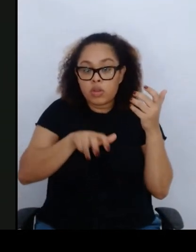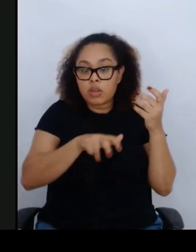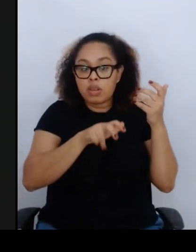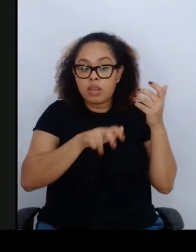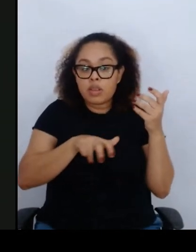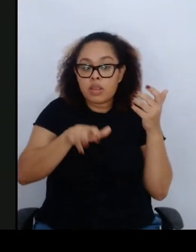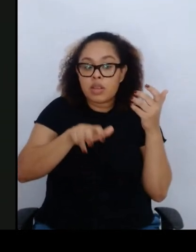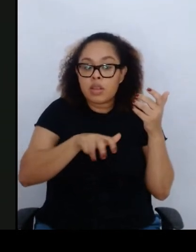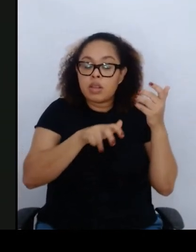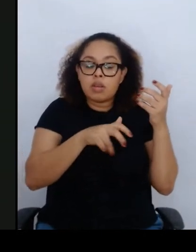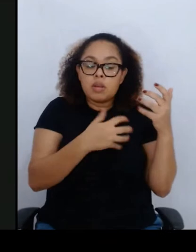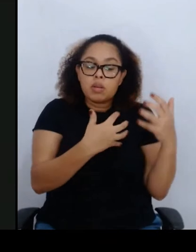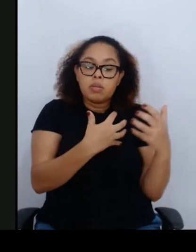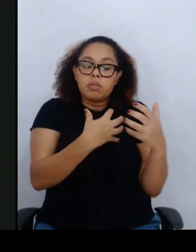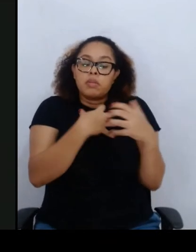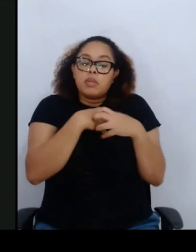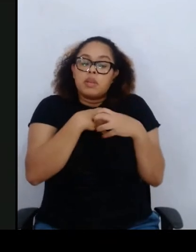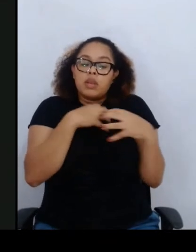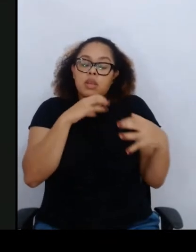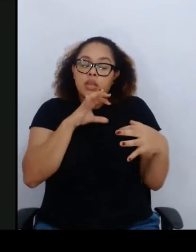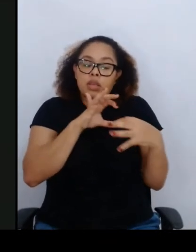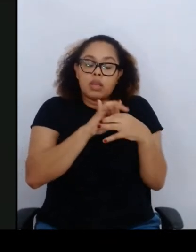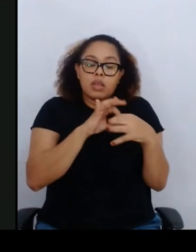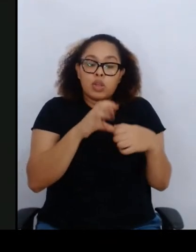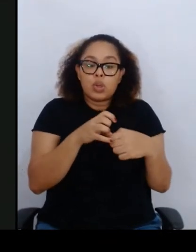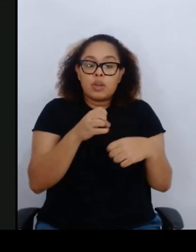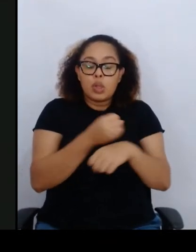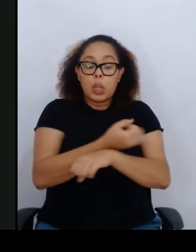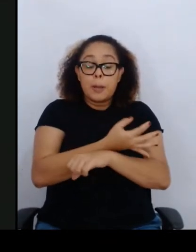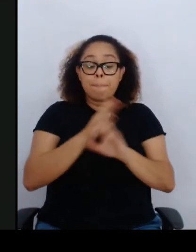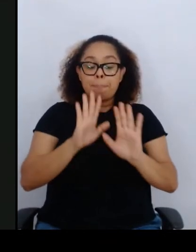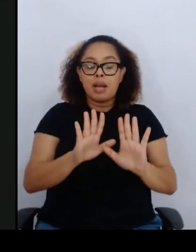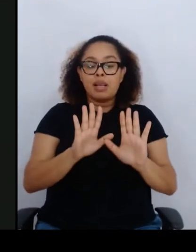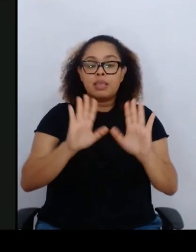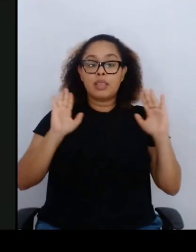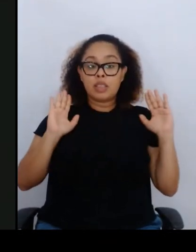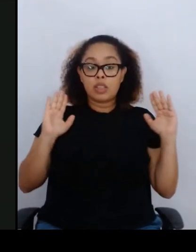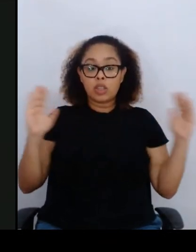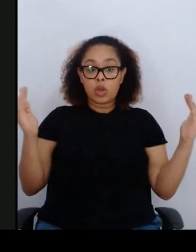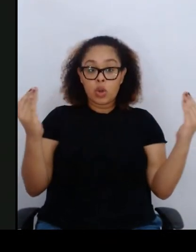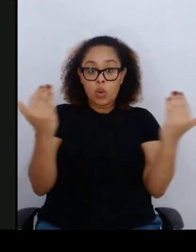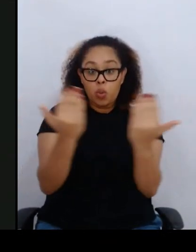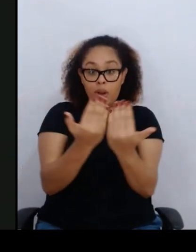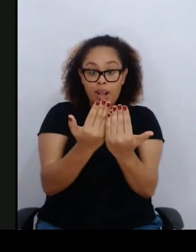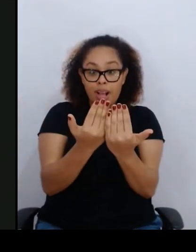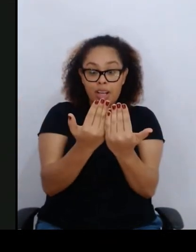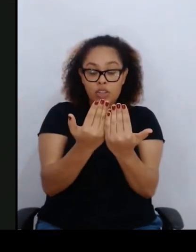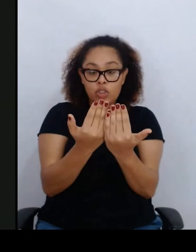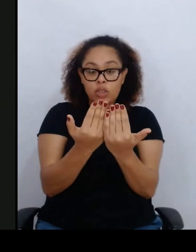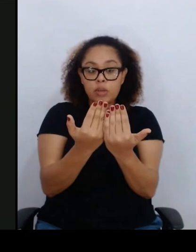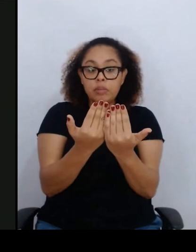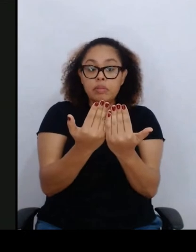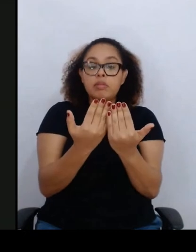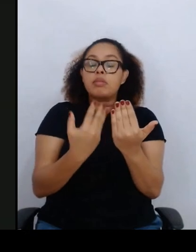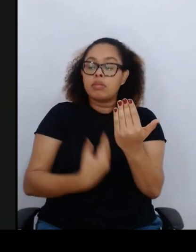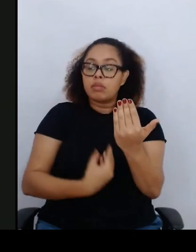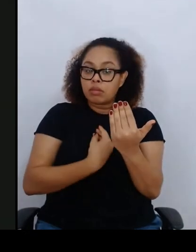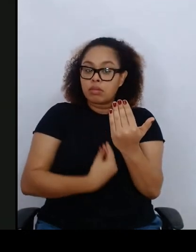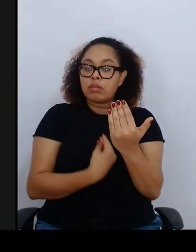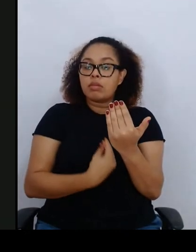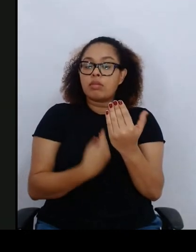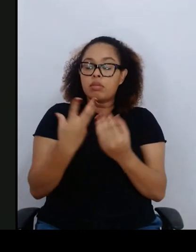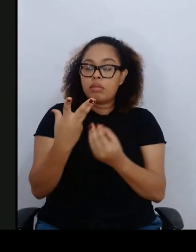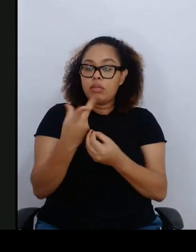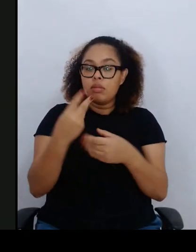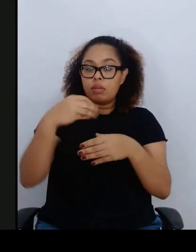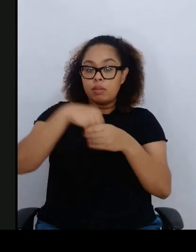criança afetuosamente cercado por uma caixa desenhada rapidamente que era uma figura familiar na obra de bacon nesse momento o cenário